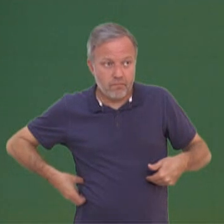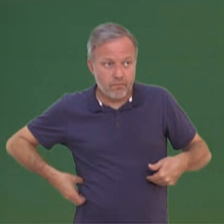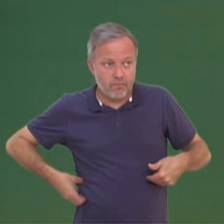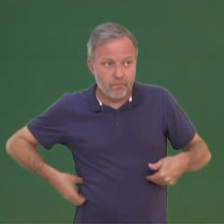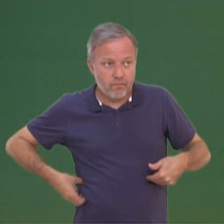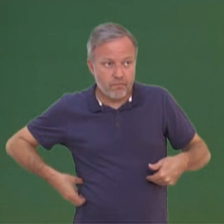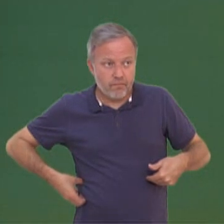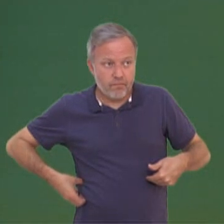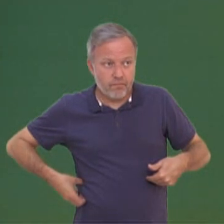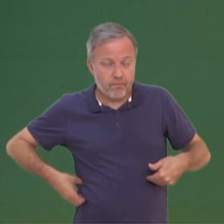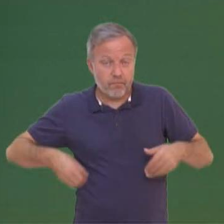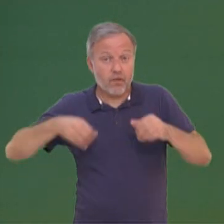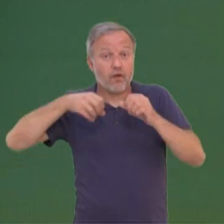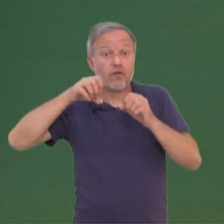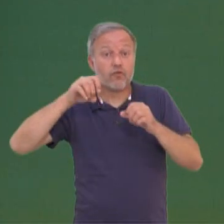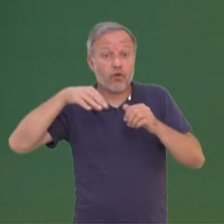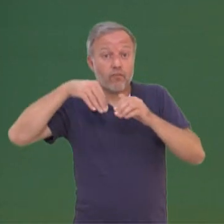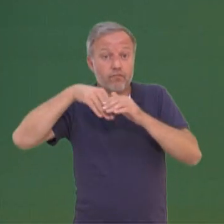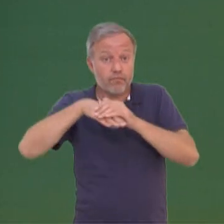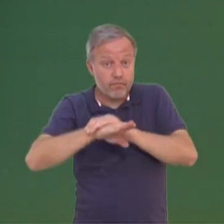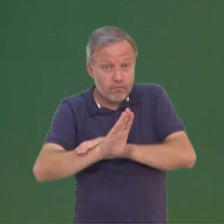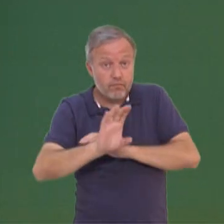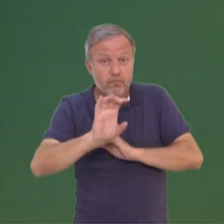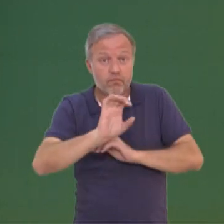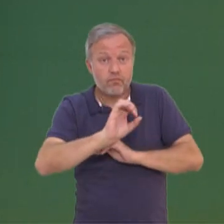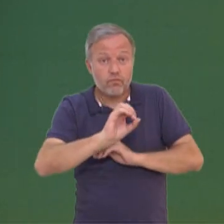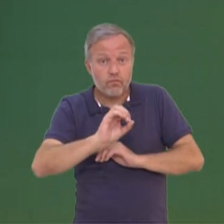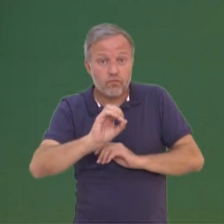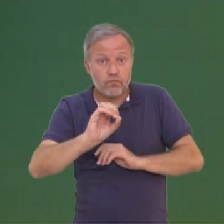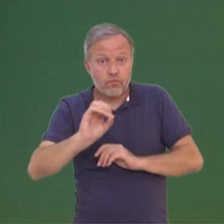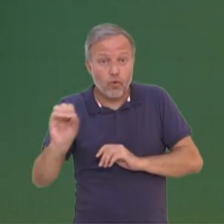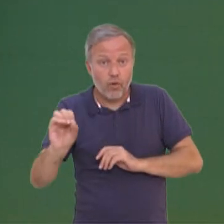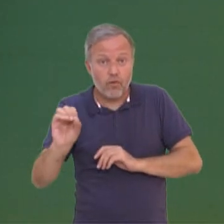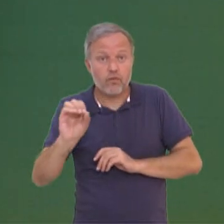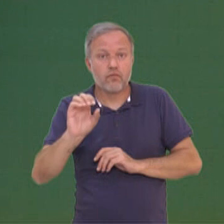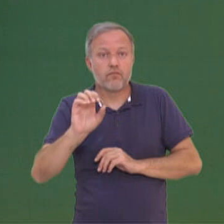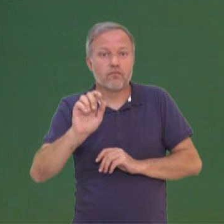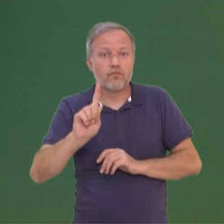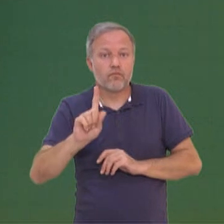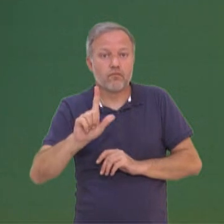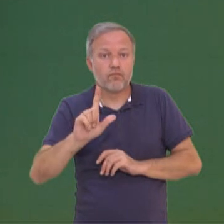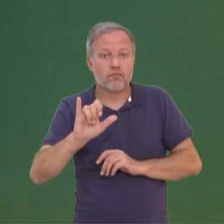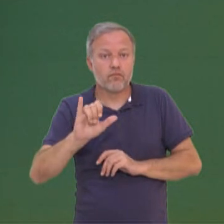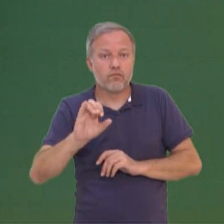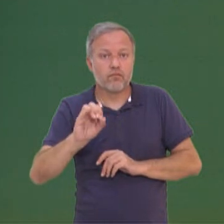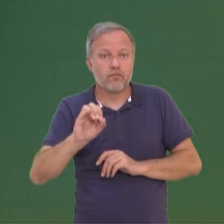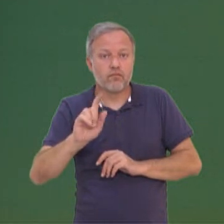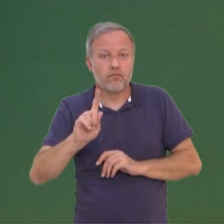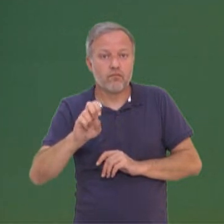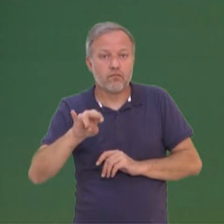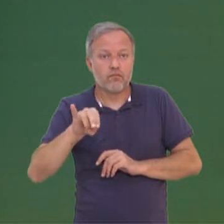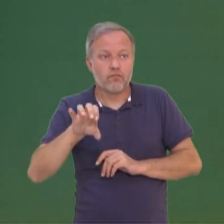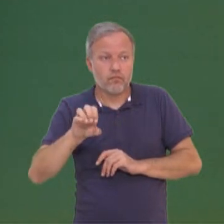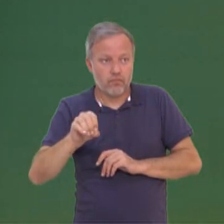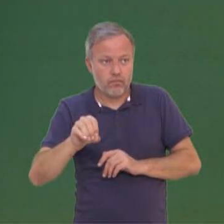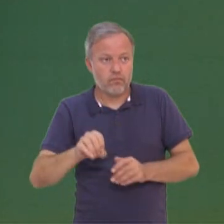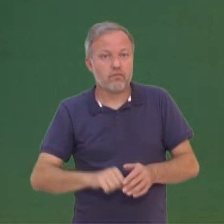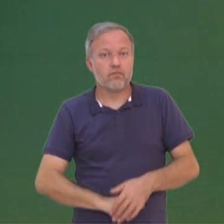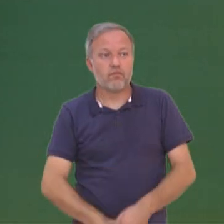Os fungos guardam somente como glicogênio, semelhante aos animais. Olha só, mais uma